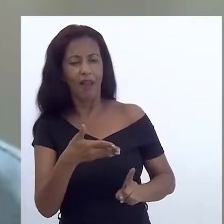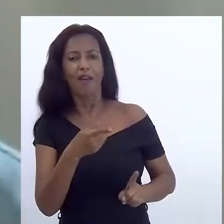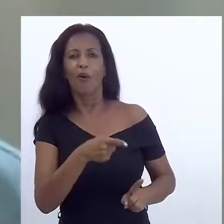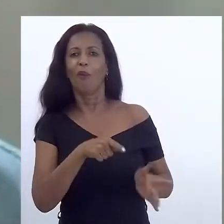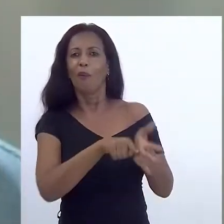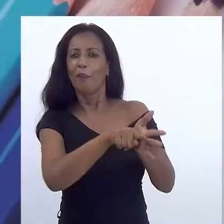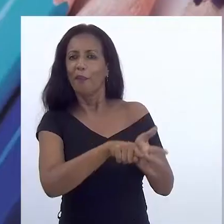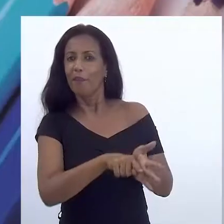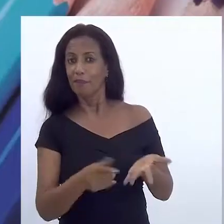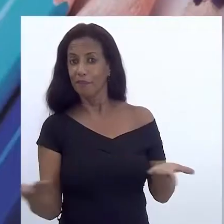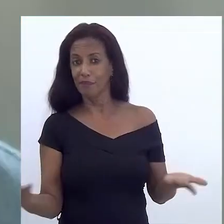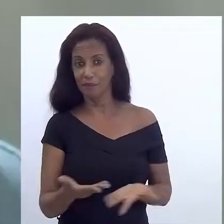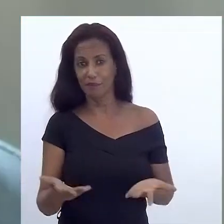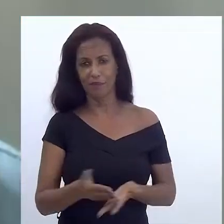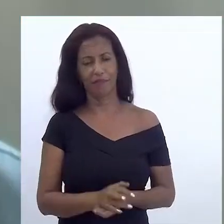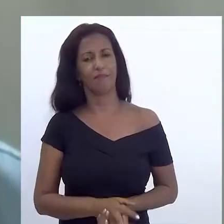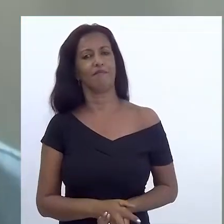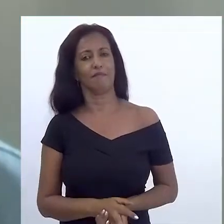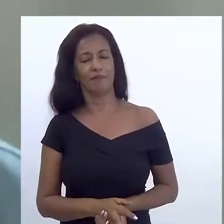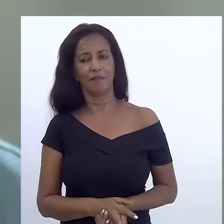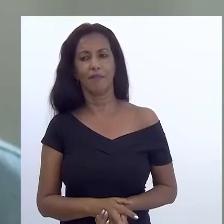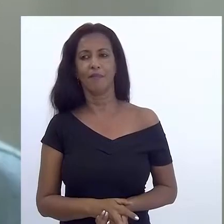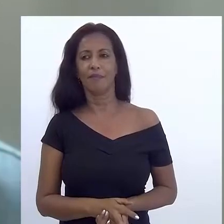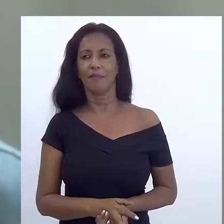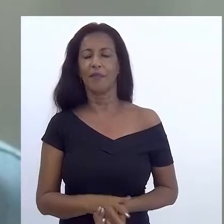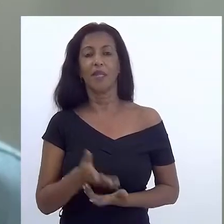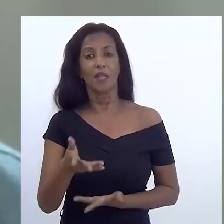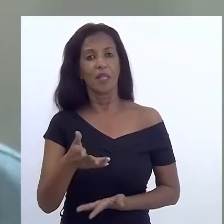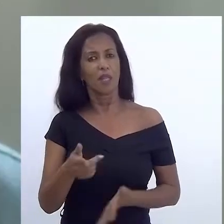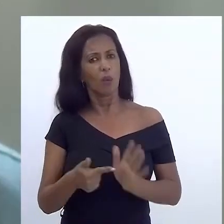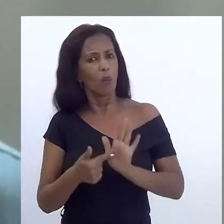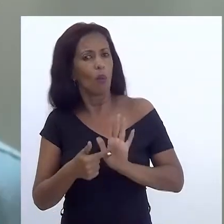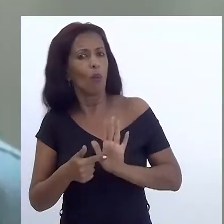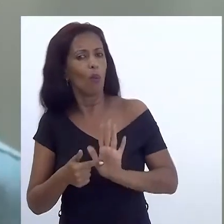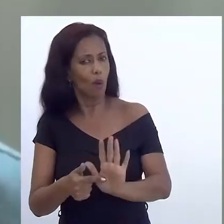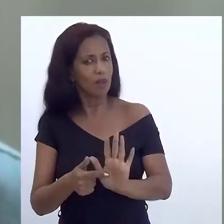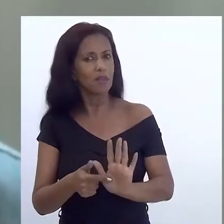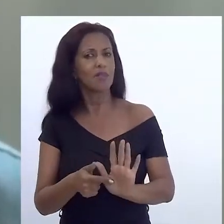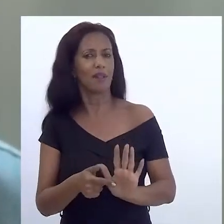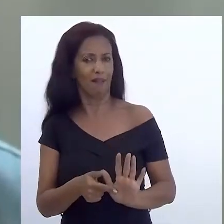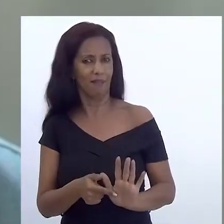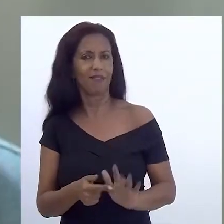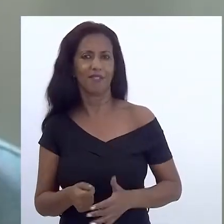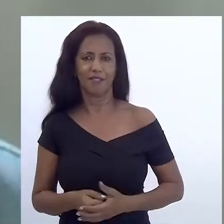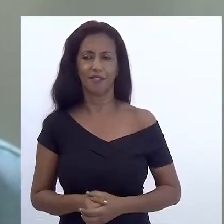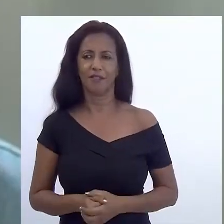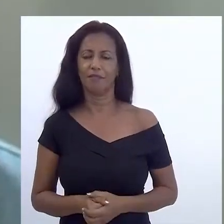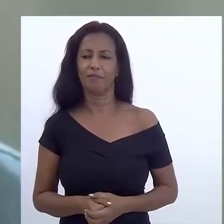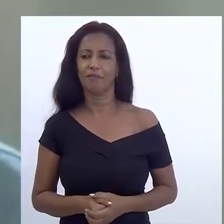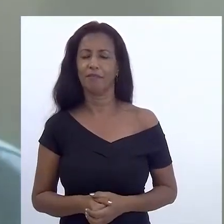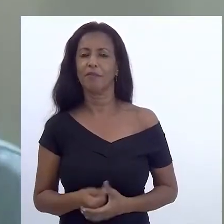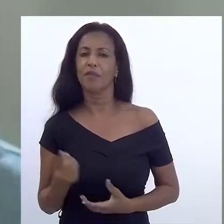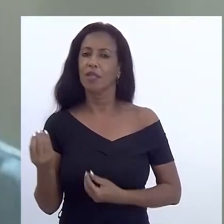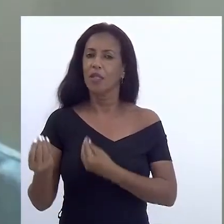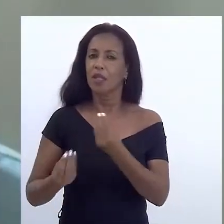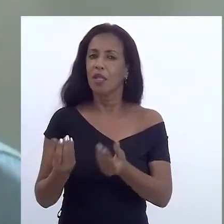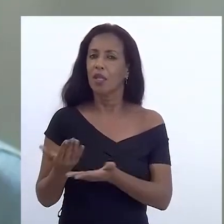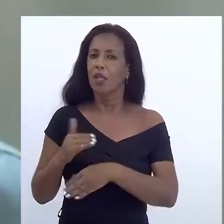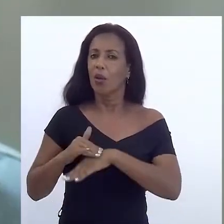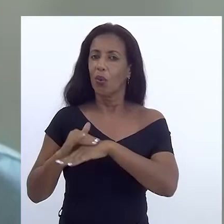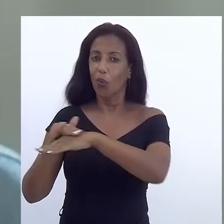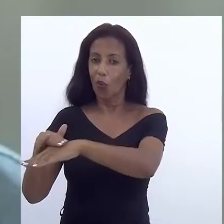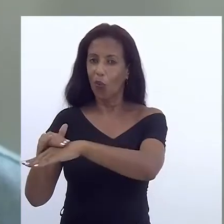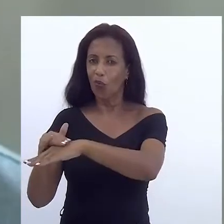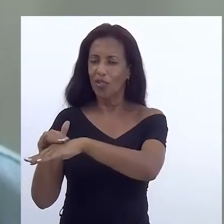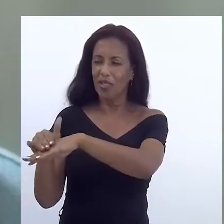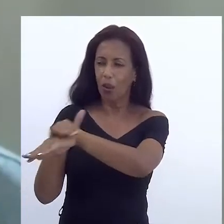agora. Sim, isso é maravilhoso. Quantificar, mostrar isso, e começando a conversar com os outros